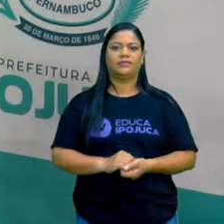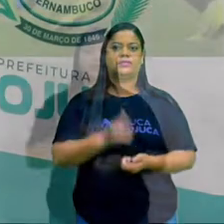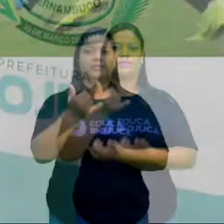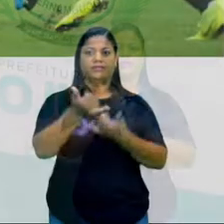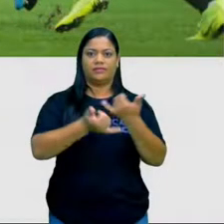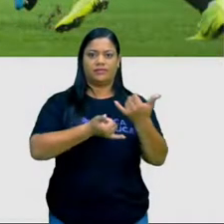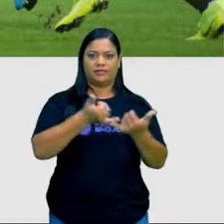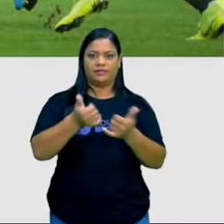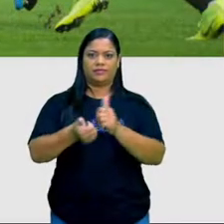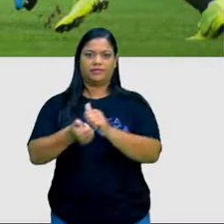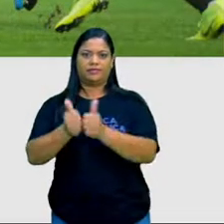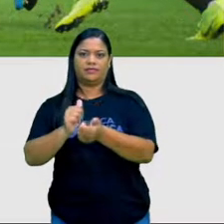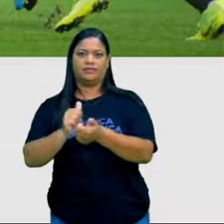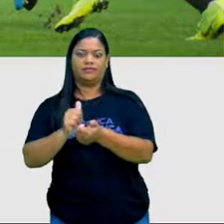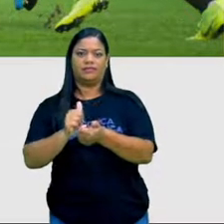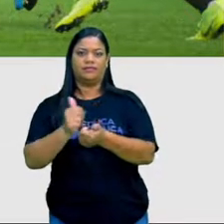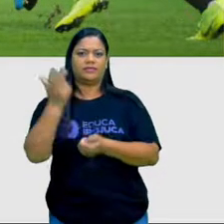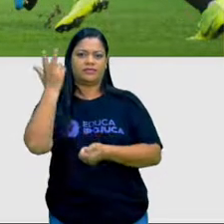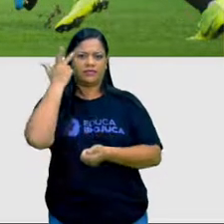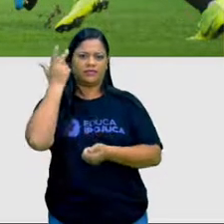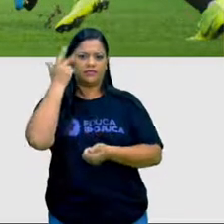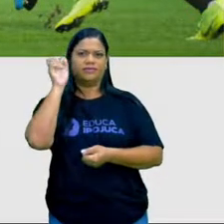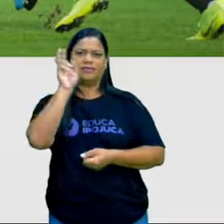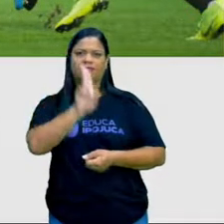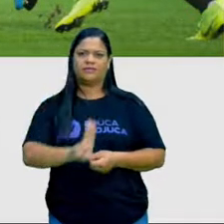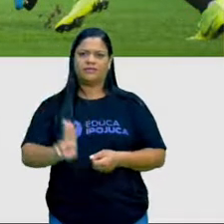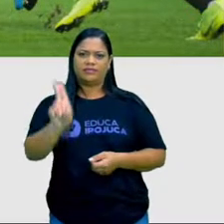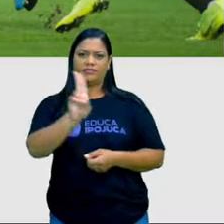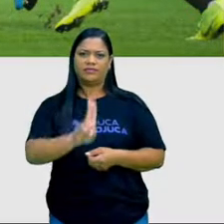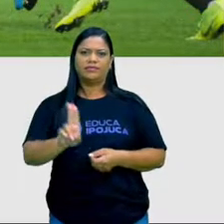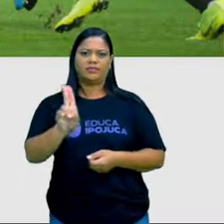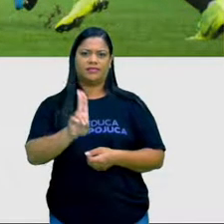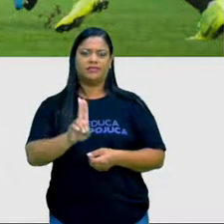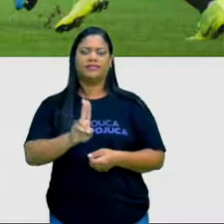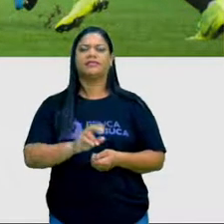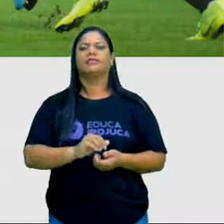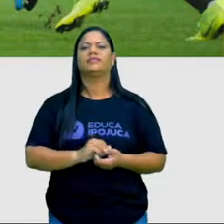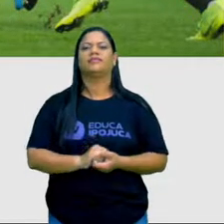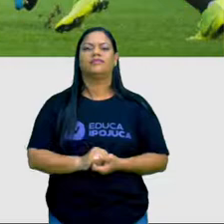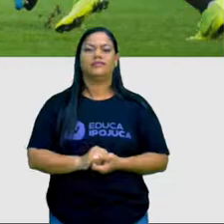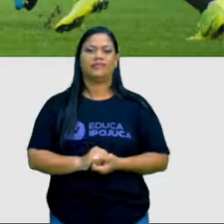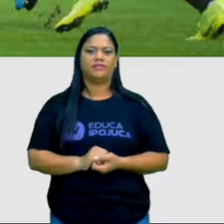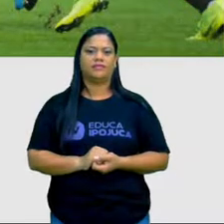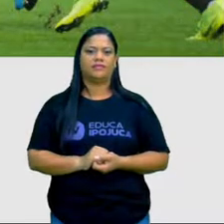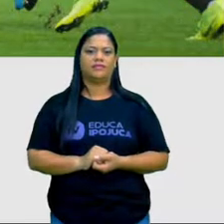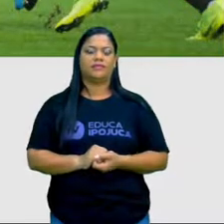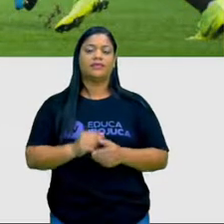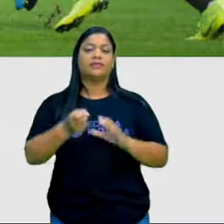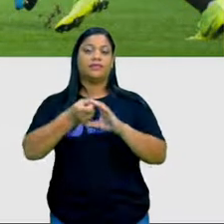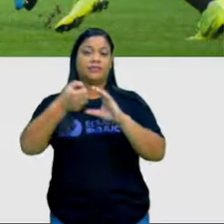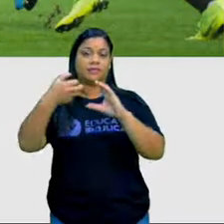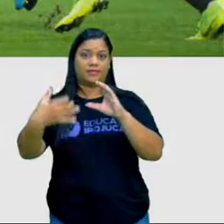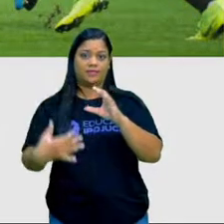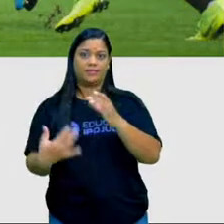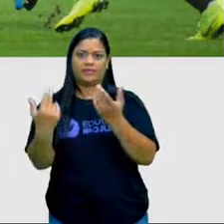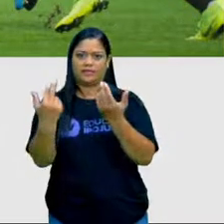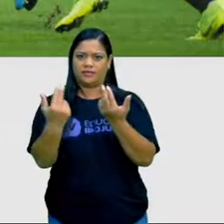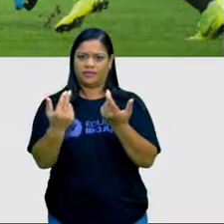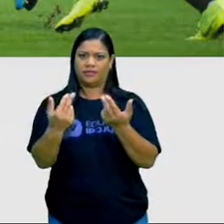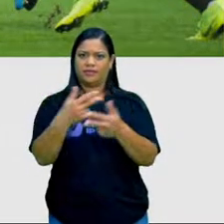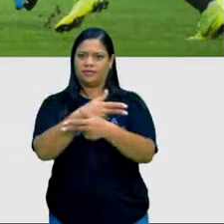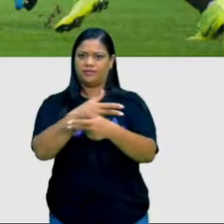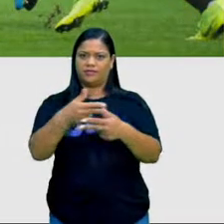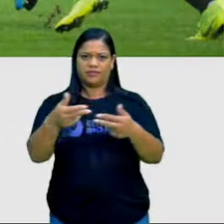Jogo e esporte. É comum a gente utilizar dos termos jogo e esporte para definir a mesma